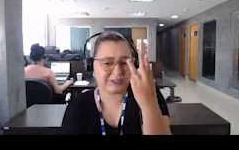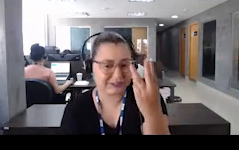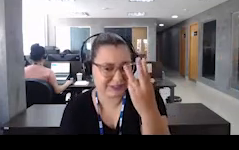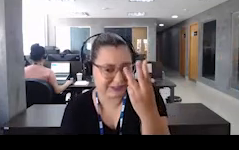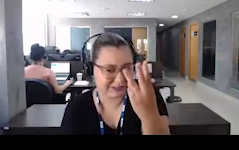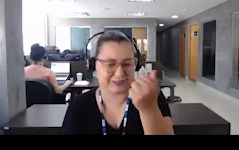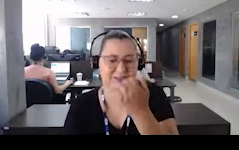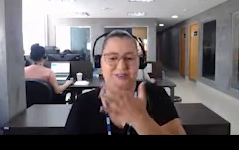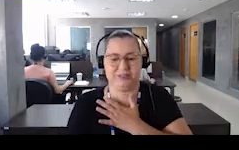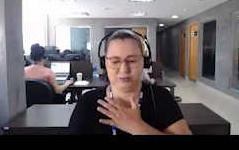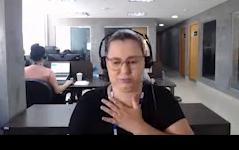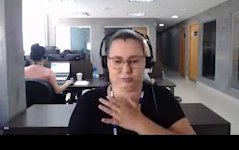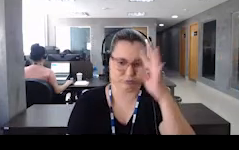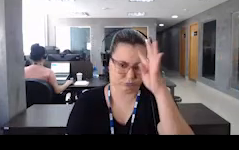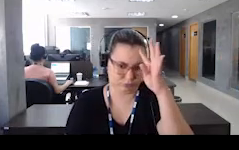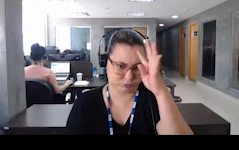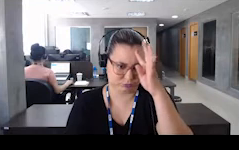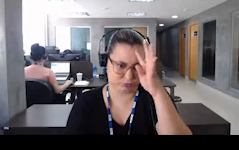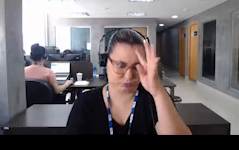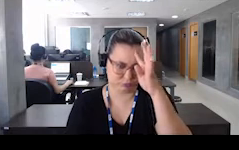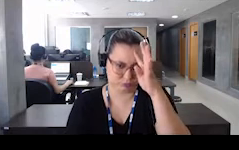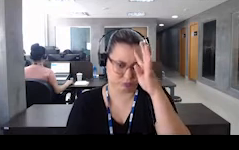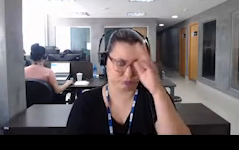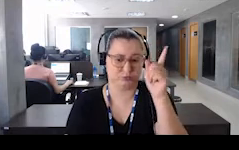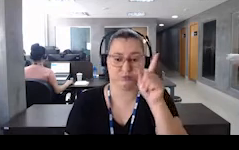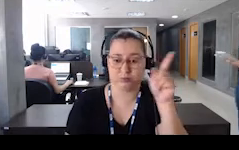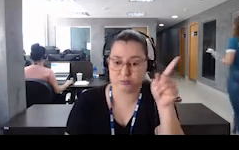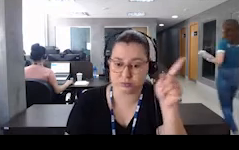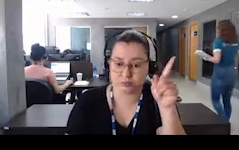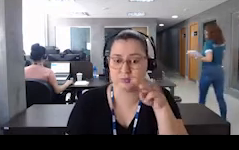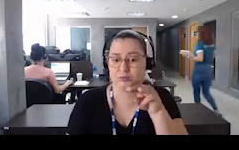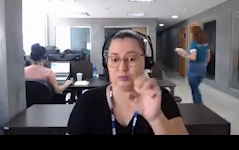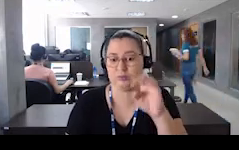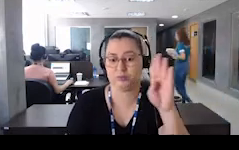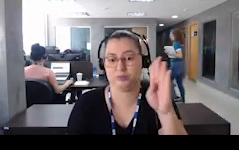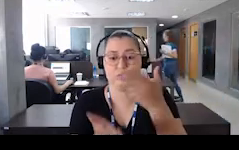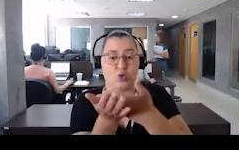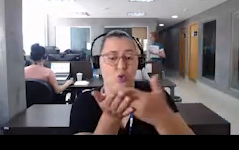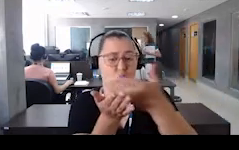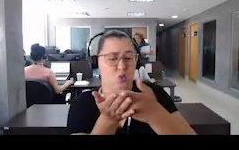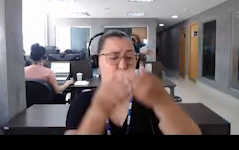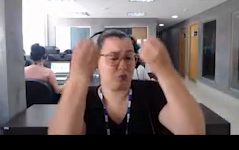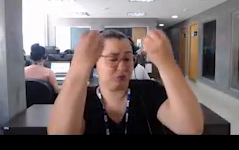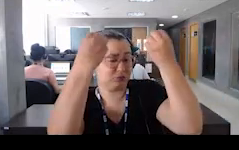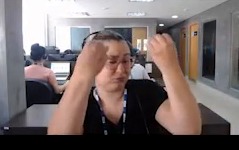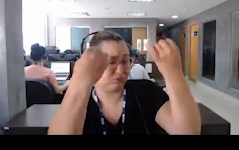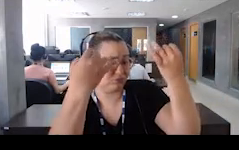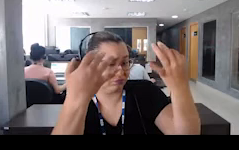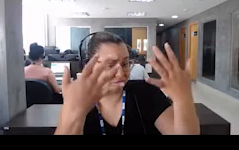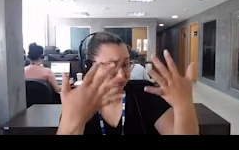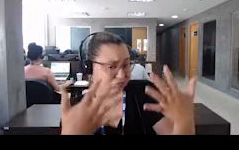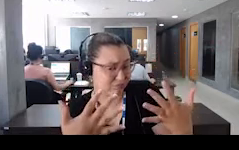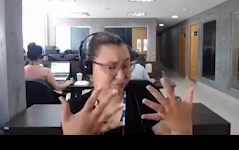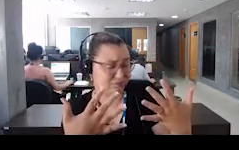8, né? Foi na quarta-feira, certo? Então, nessa web aqui, ó, eu comecei a explicar para vocês